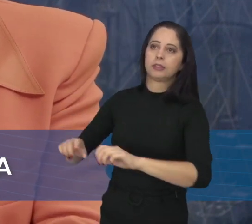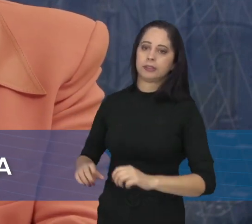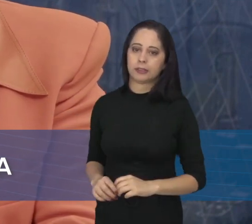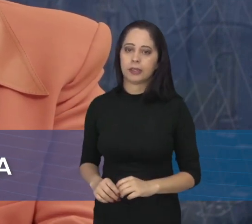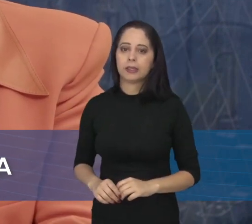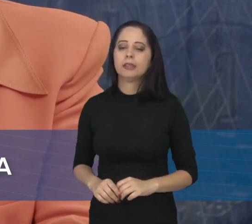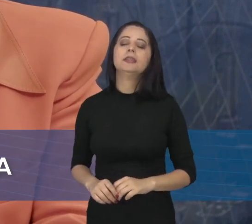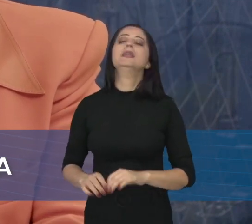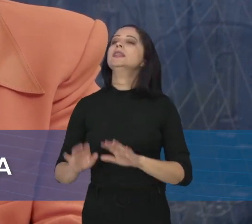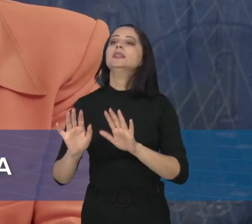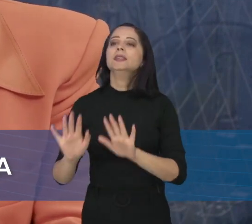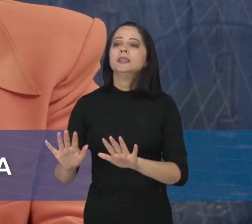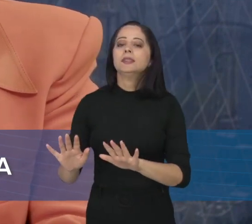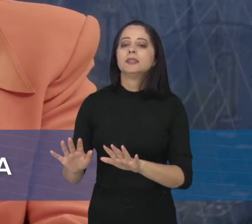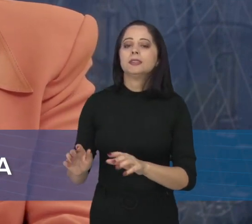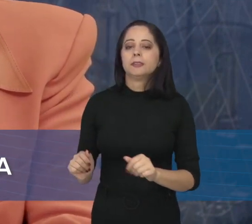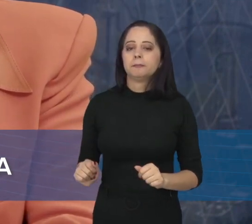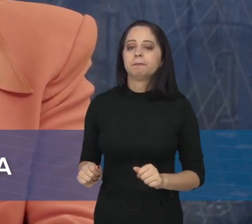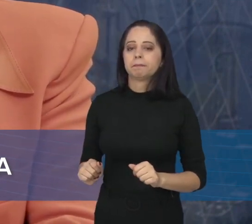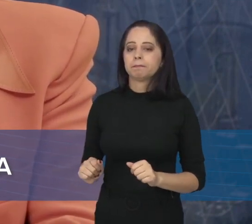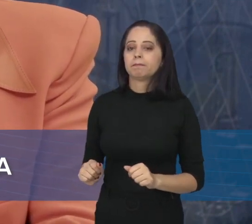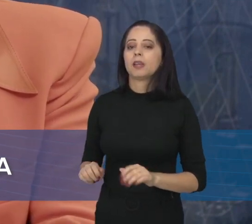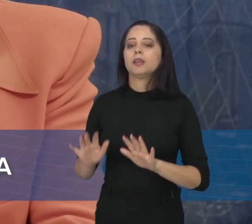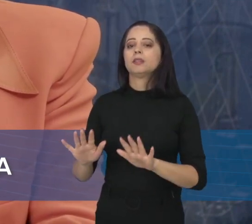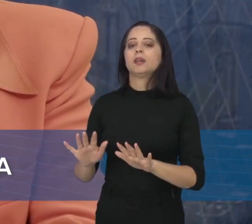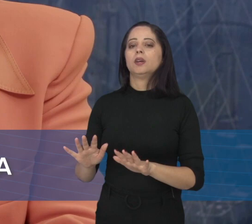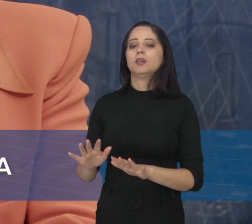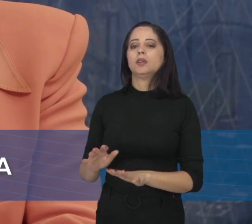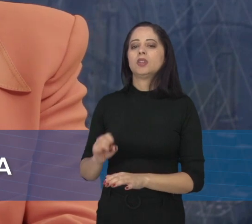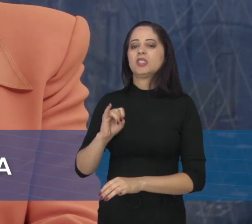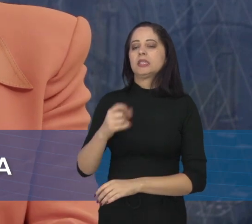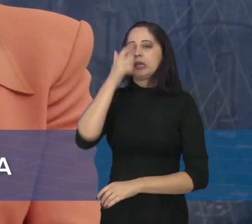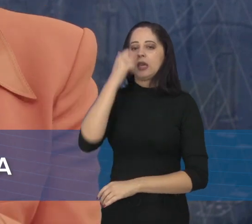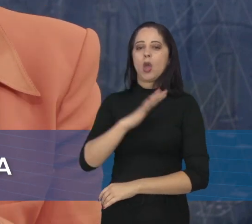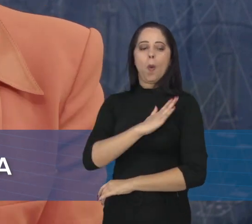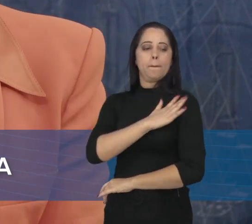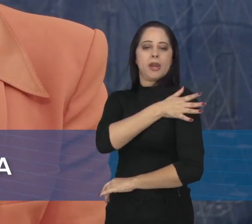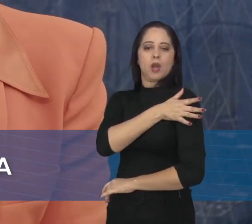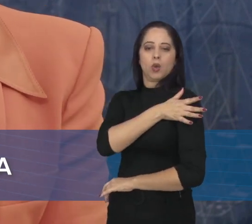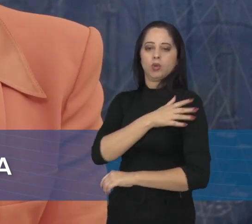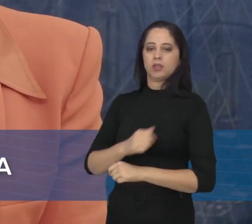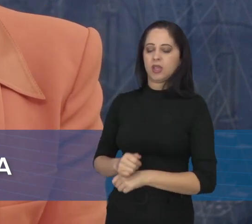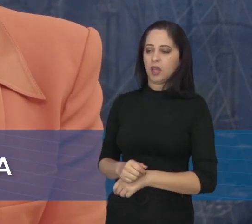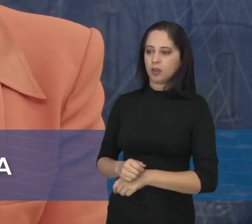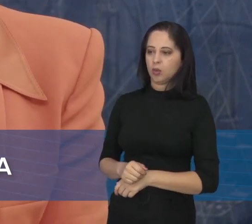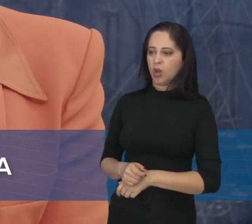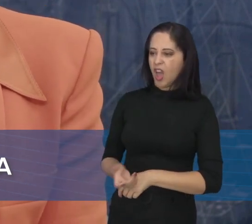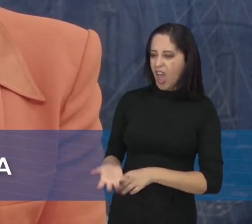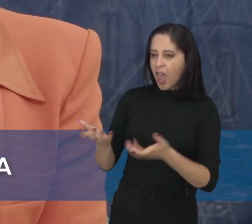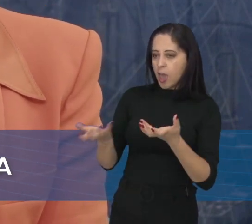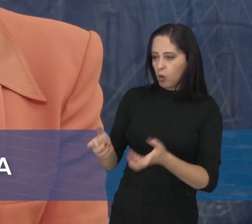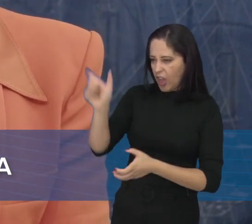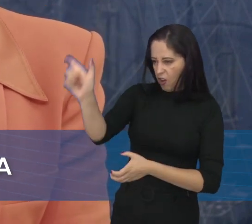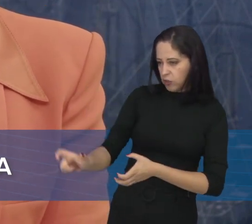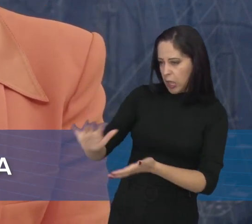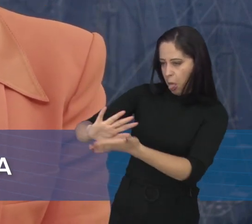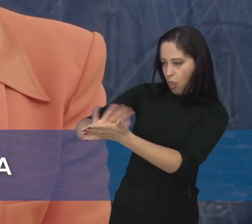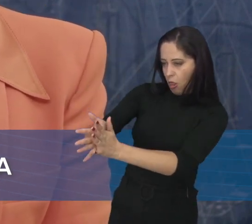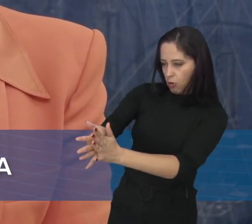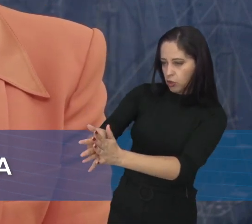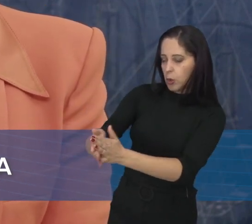partir do desejo de construção ou destruição. Então, eu tenho preconceito quando eu desejo destruir o que você tem, porque eu acho que o meu é